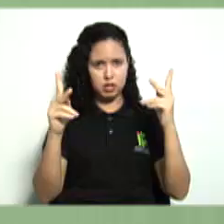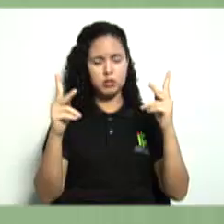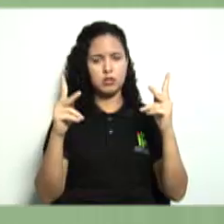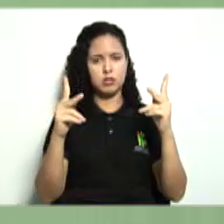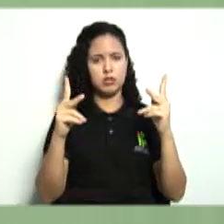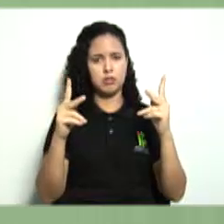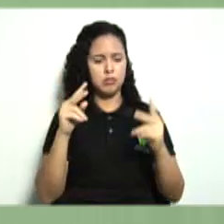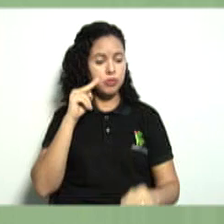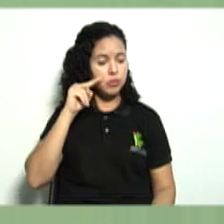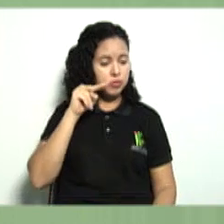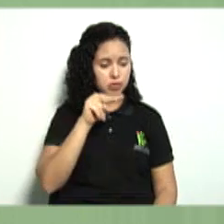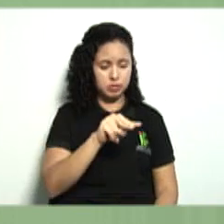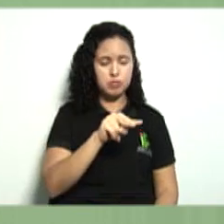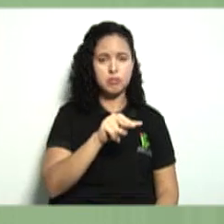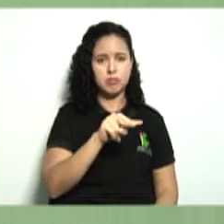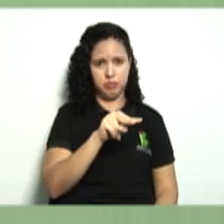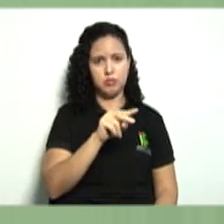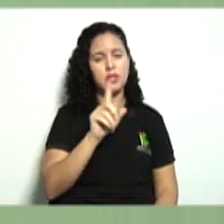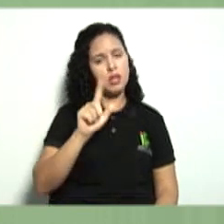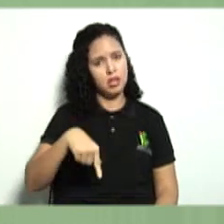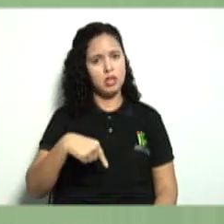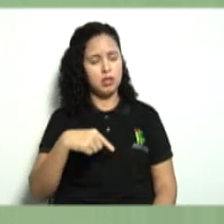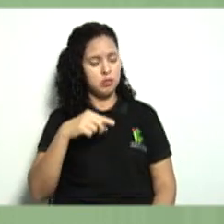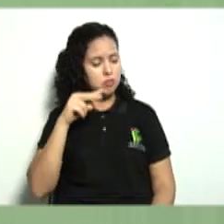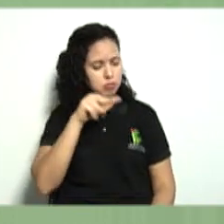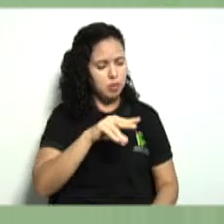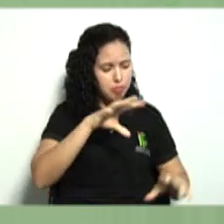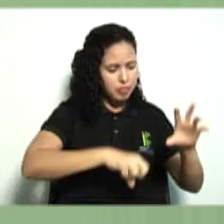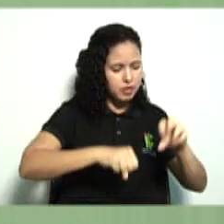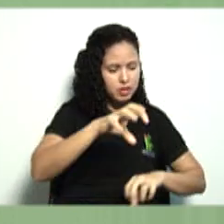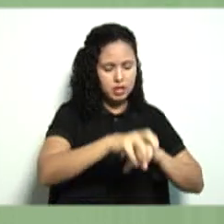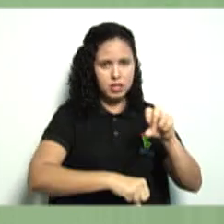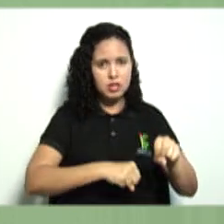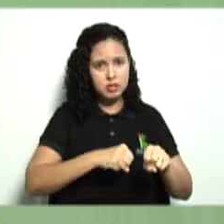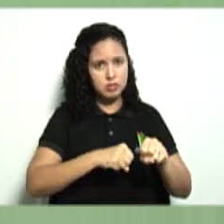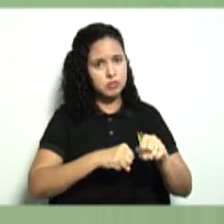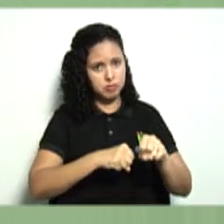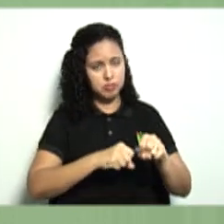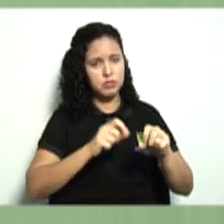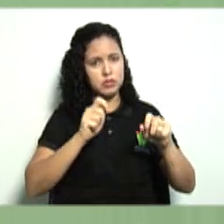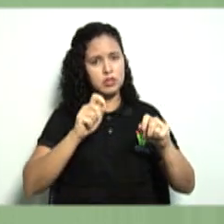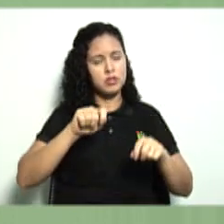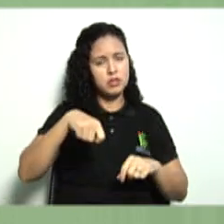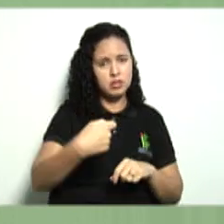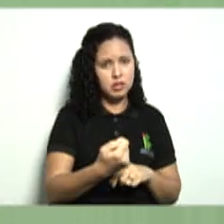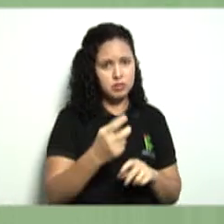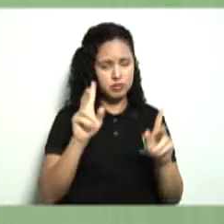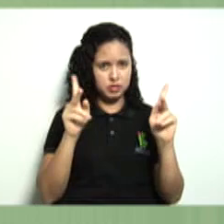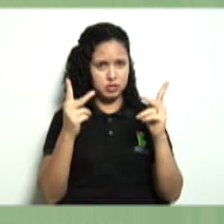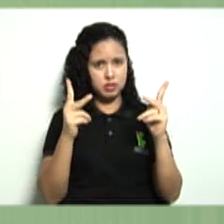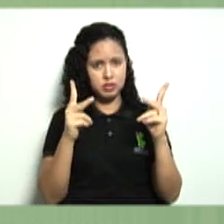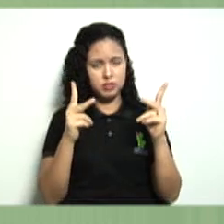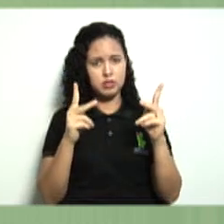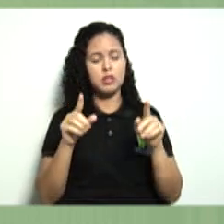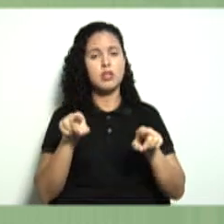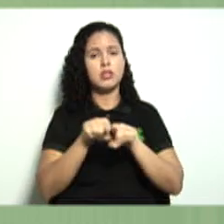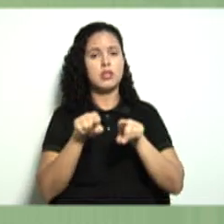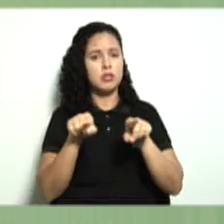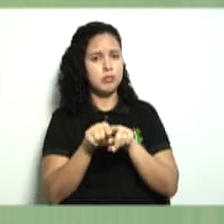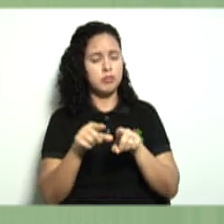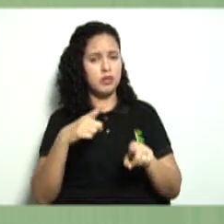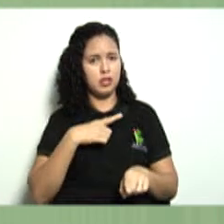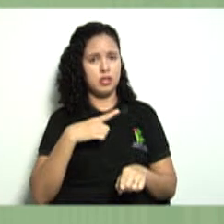é o hardware, né? A parte física do computador. E aquela que a gente não vê, que a gente manipula, qual é mesmo, Luiz? É isso aí. Então, assim, ó,